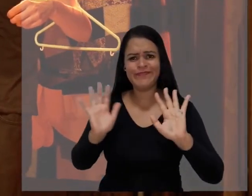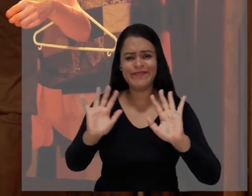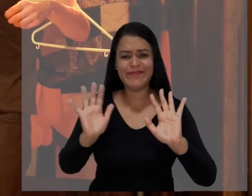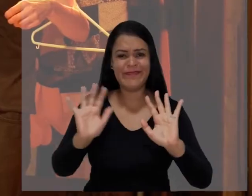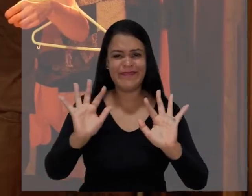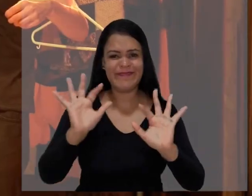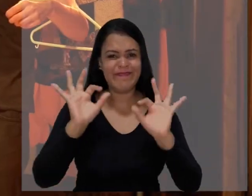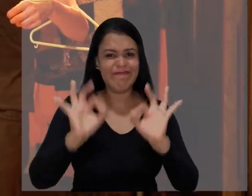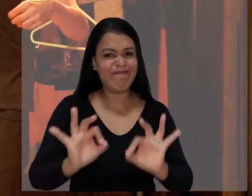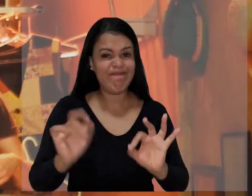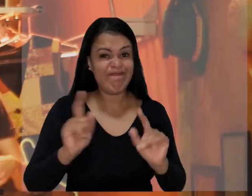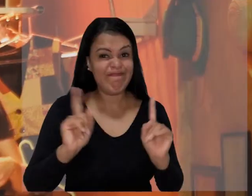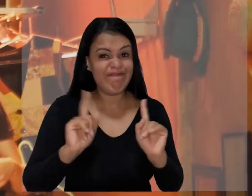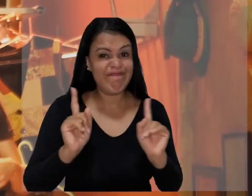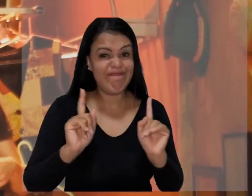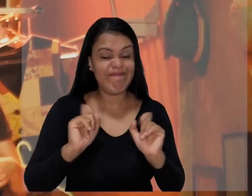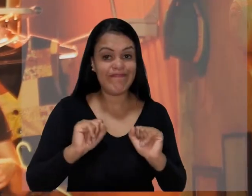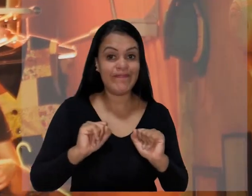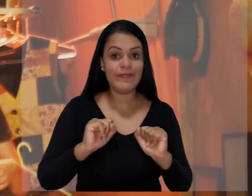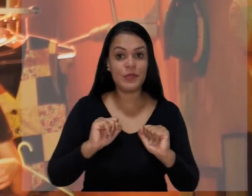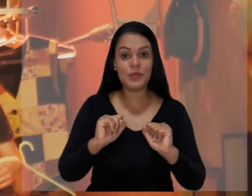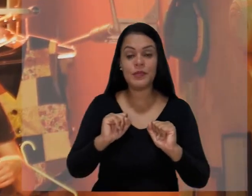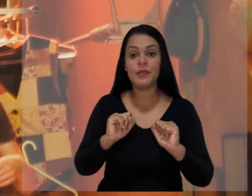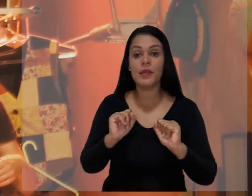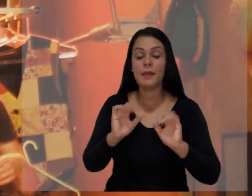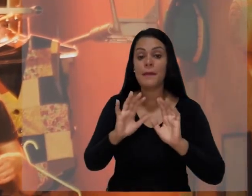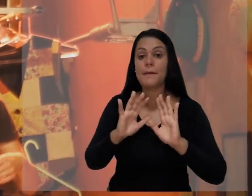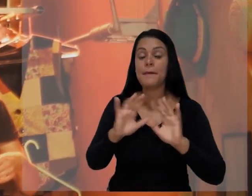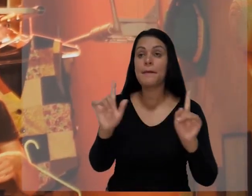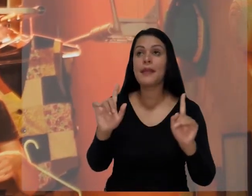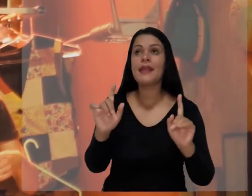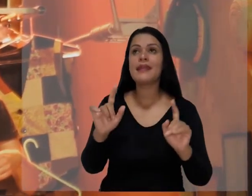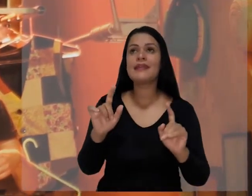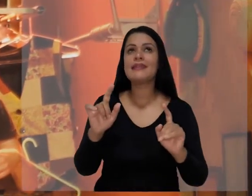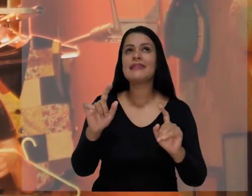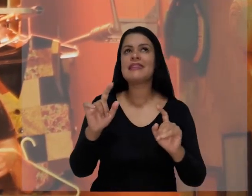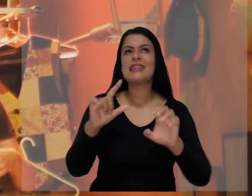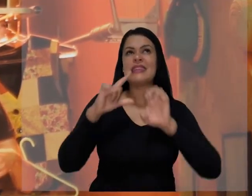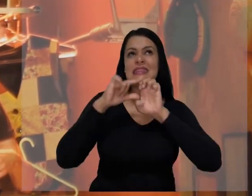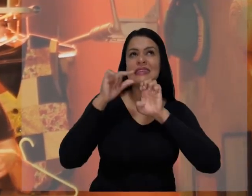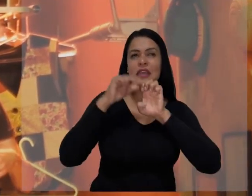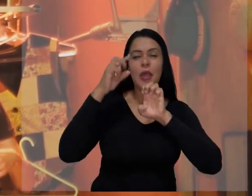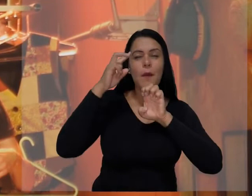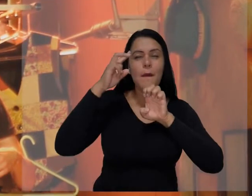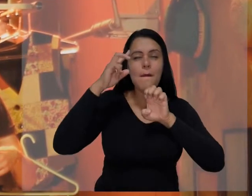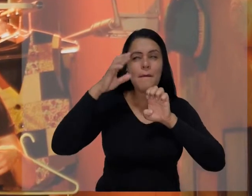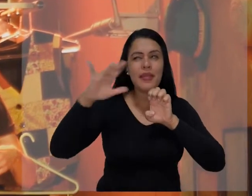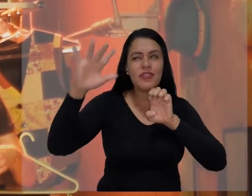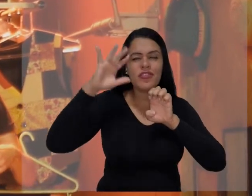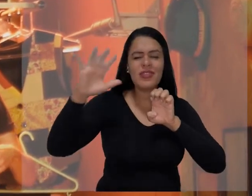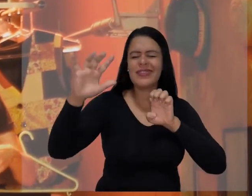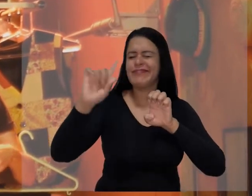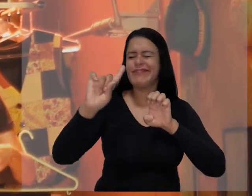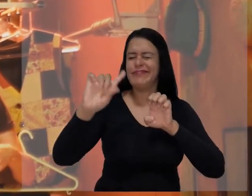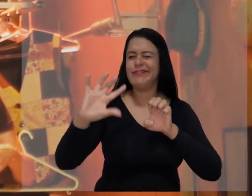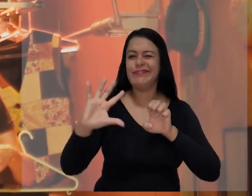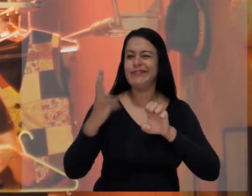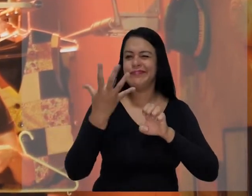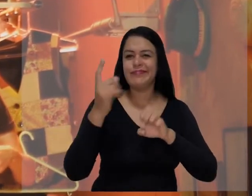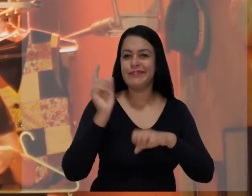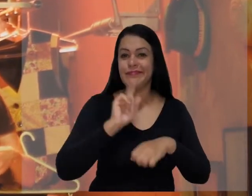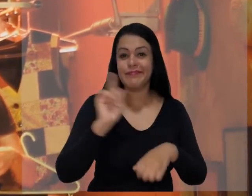não ia dar muito certo. E nada disso, nada da minha visão, o tato... Nada disso aconteceu.